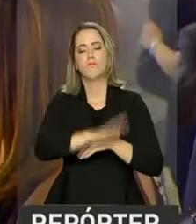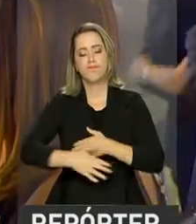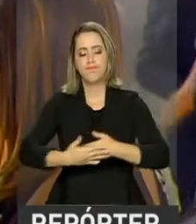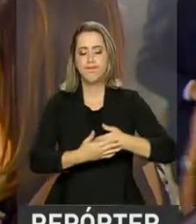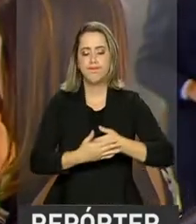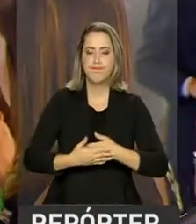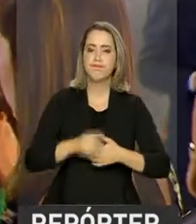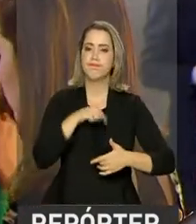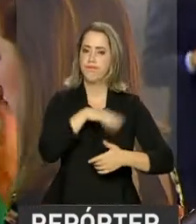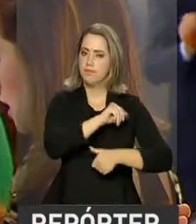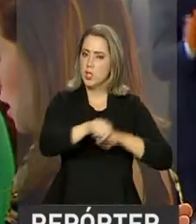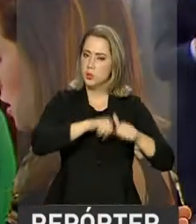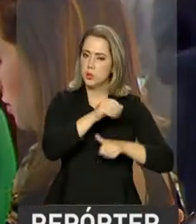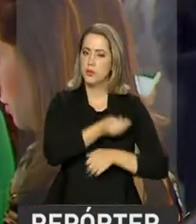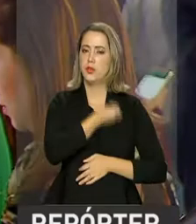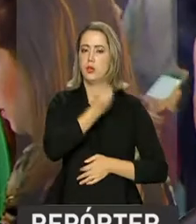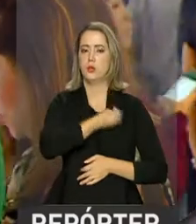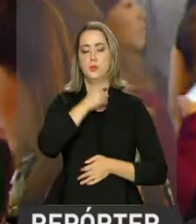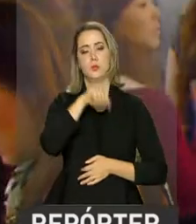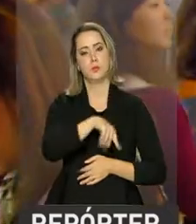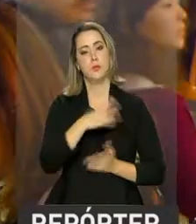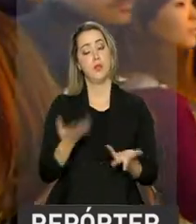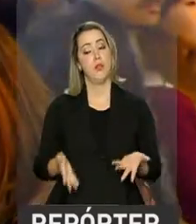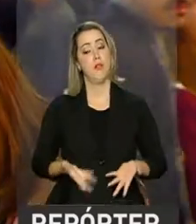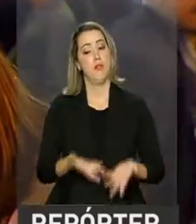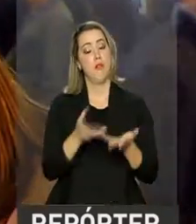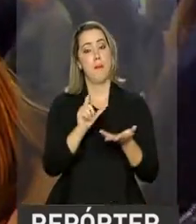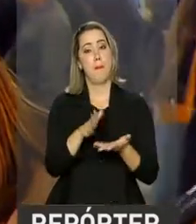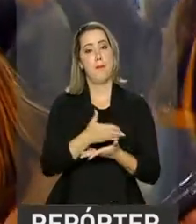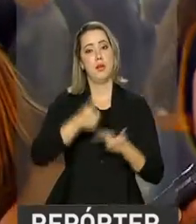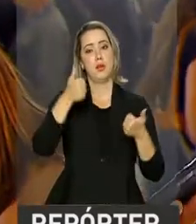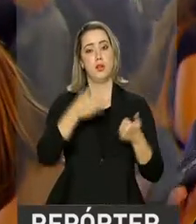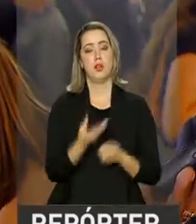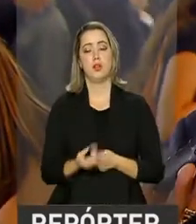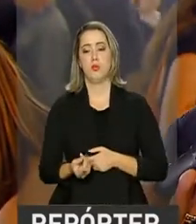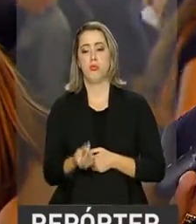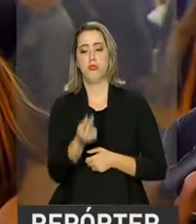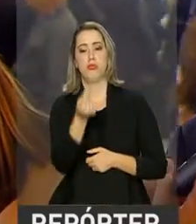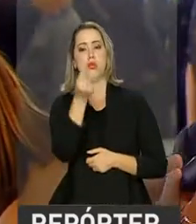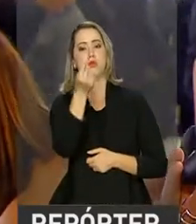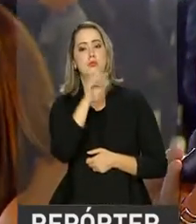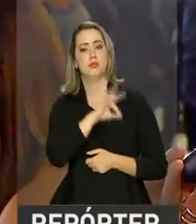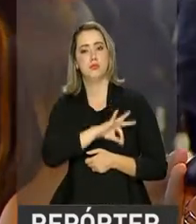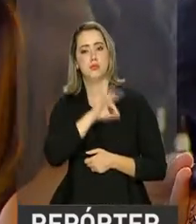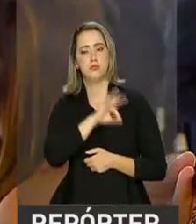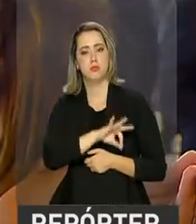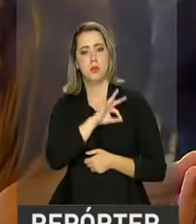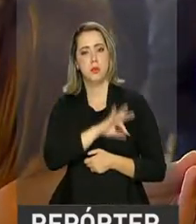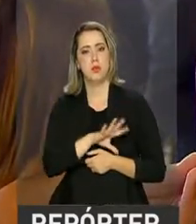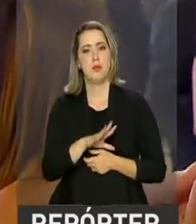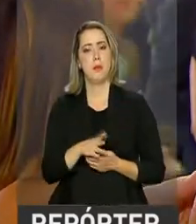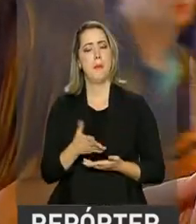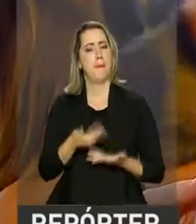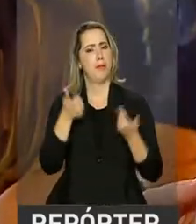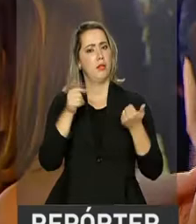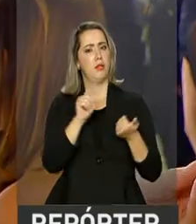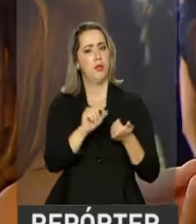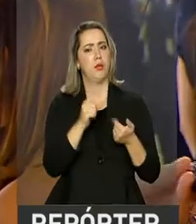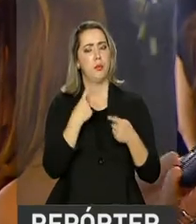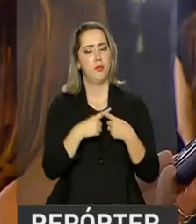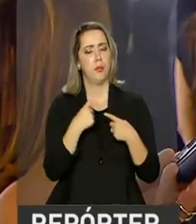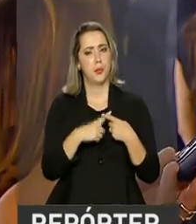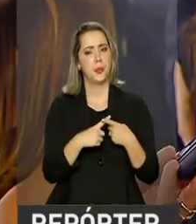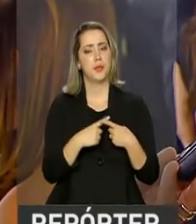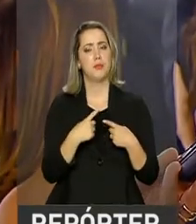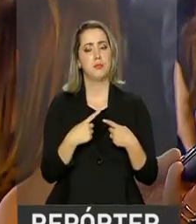das próprias famílias. Né? Ele foi valorizado pelo reajuste que foi dado, né? Foi valorizado por ter sido